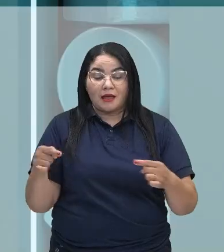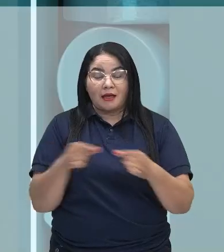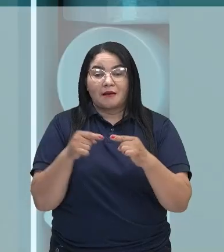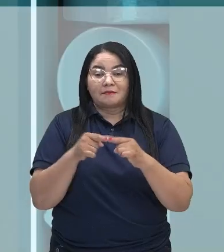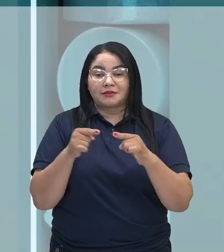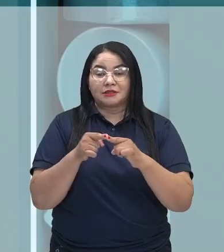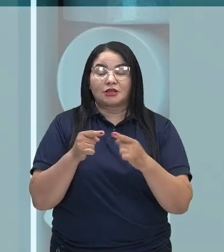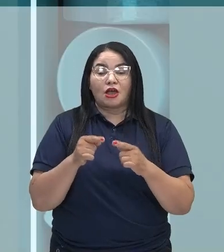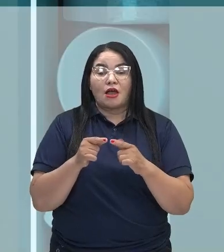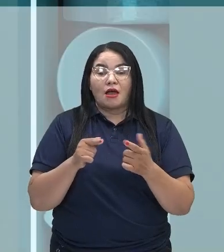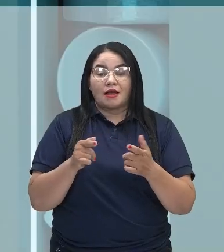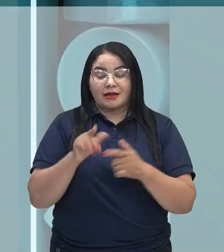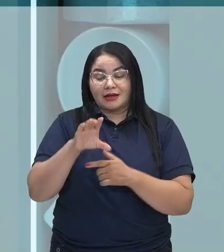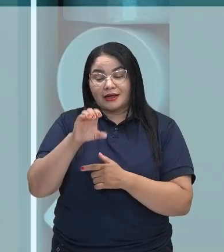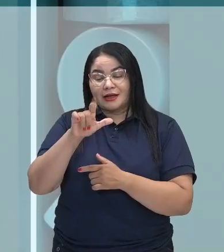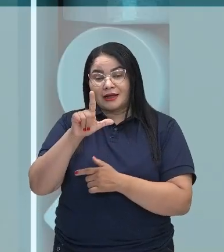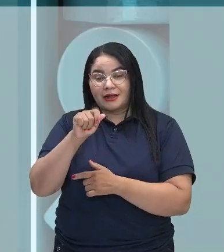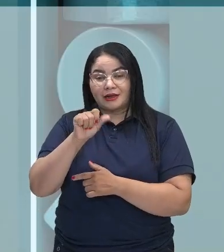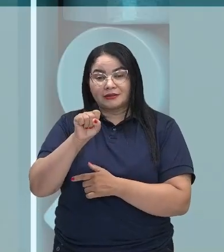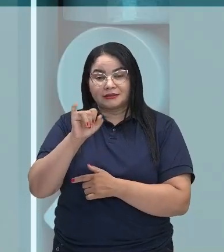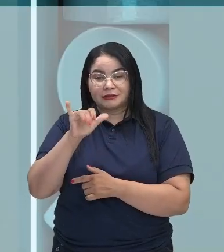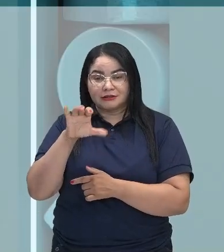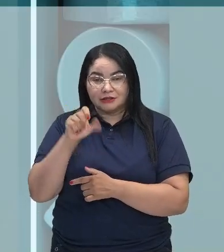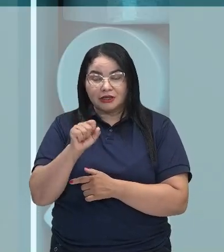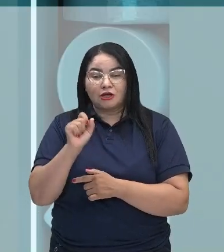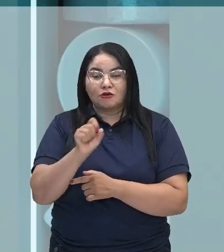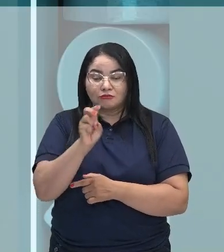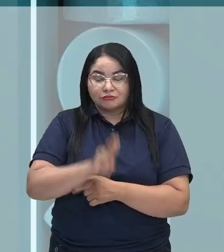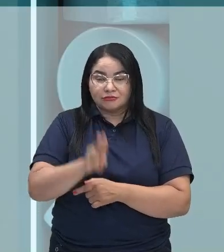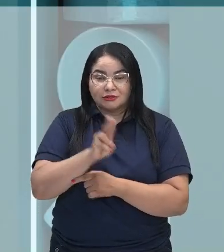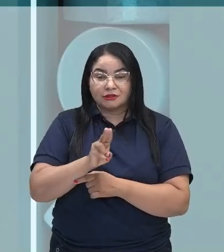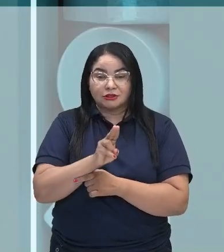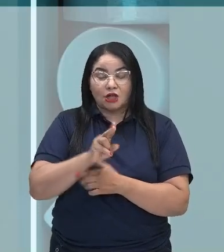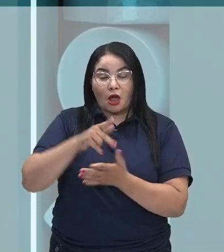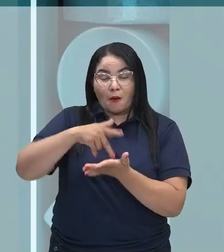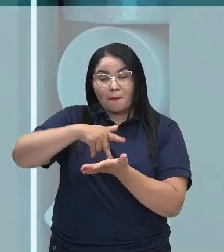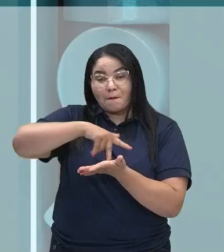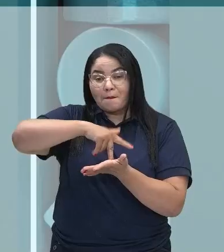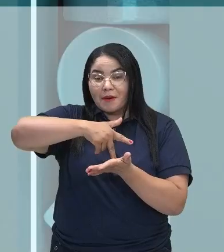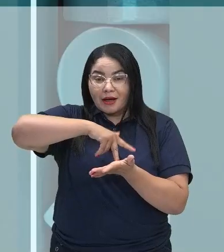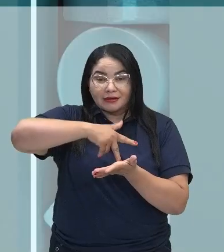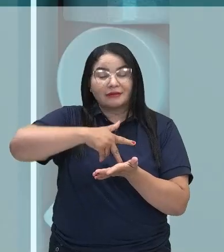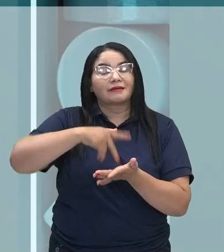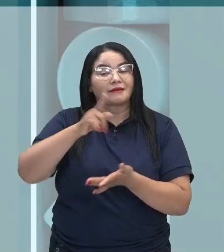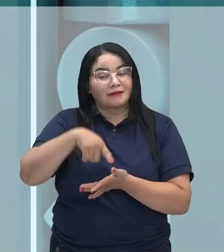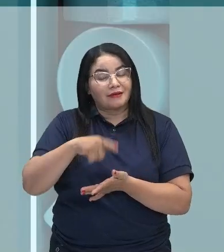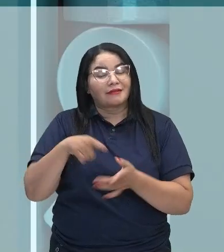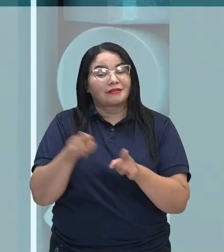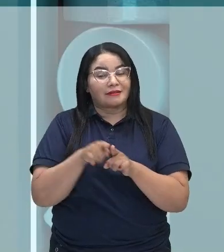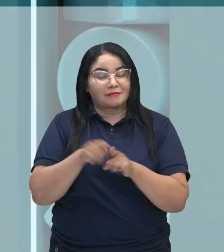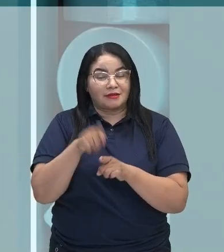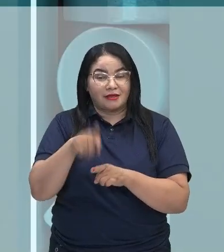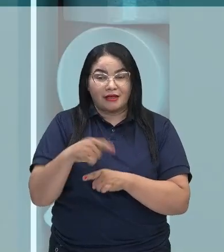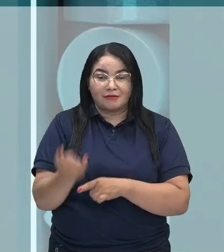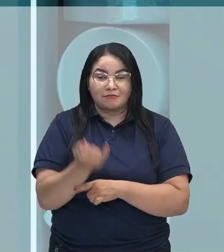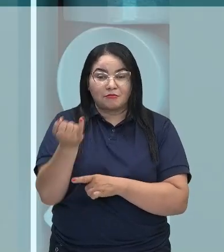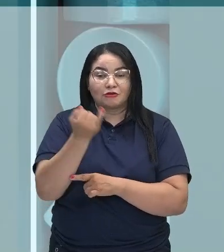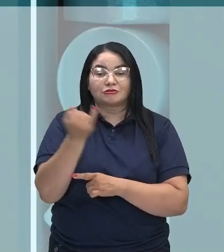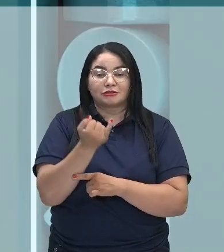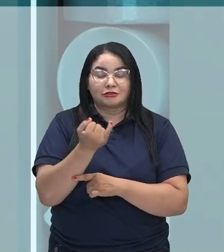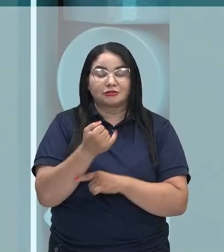geralmente utilizada ali no balé clássico, né? Então, a música é essencial,